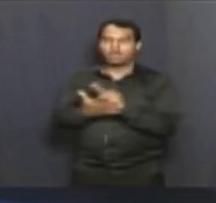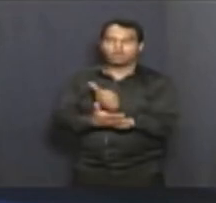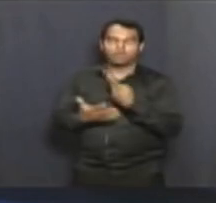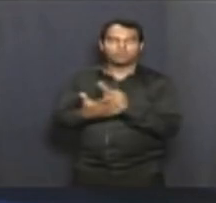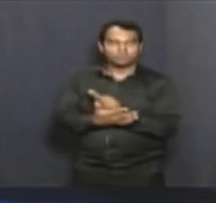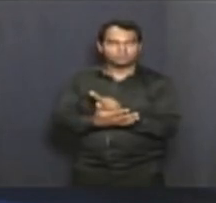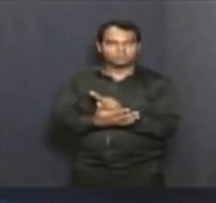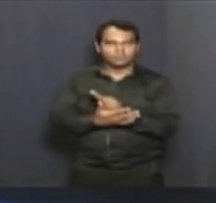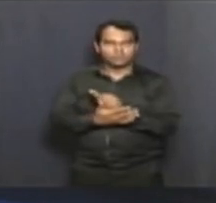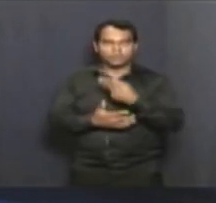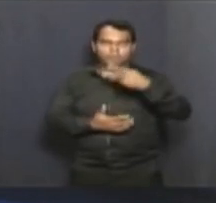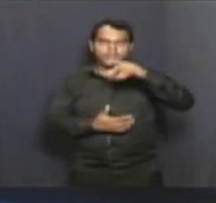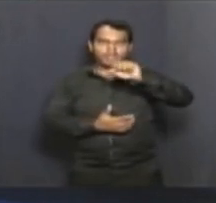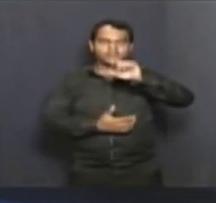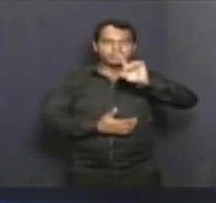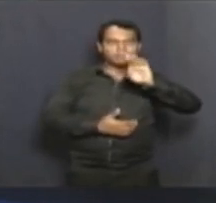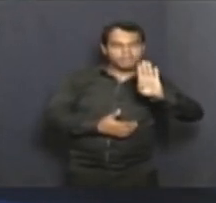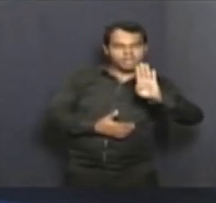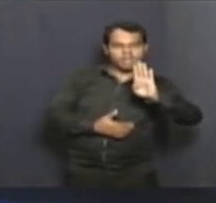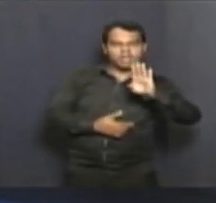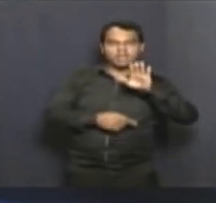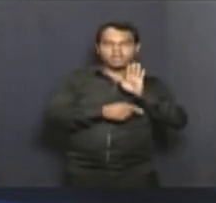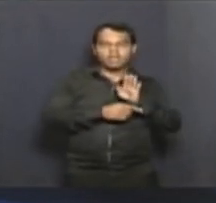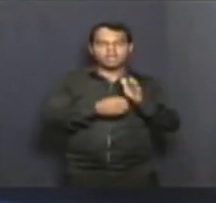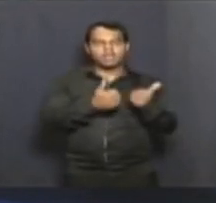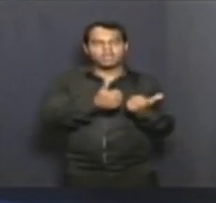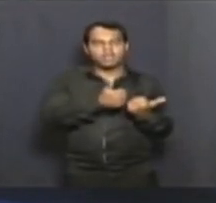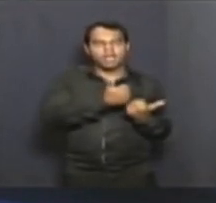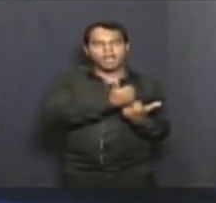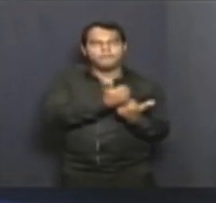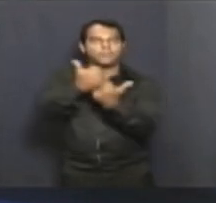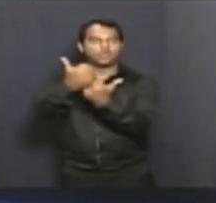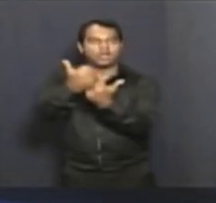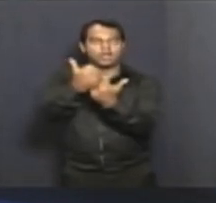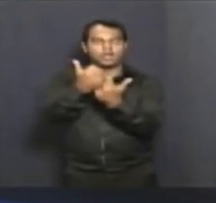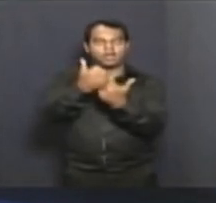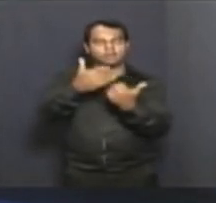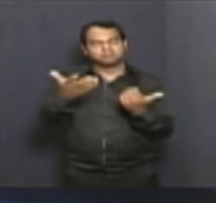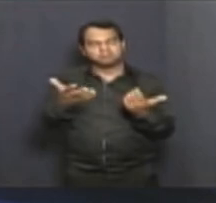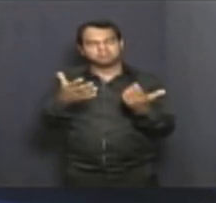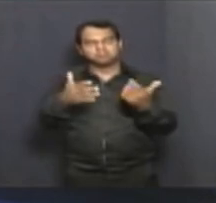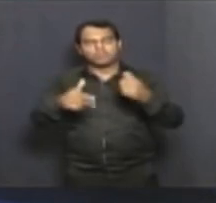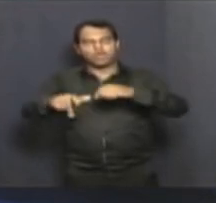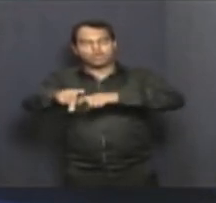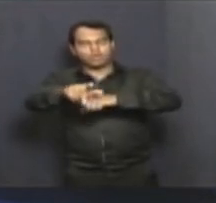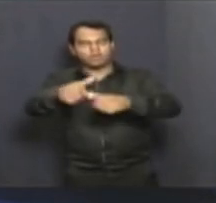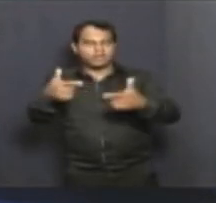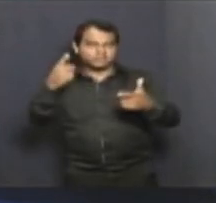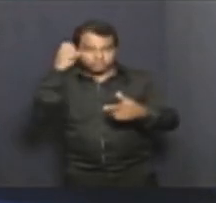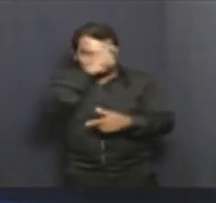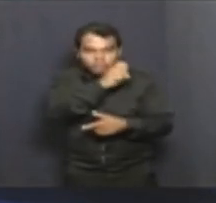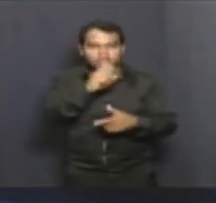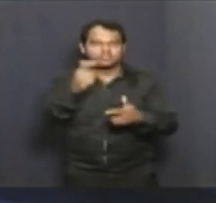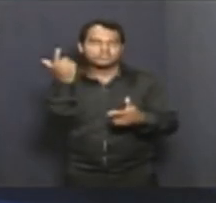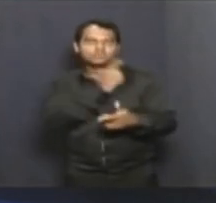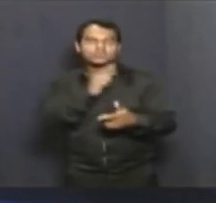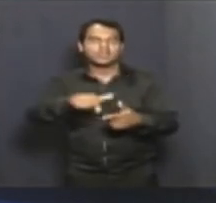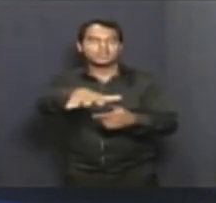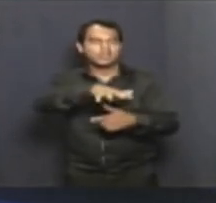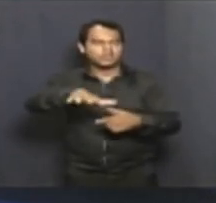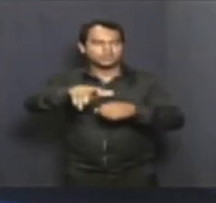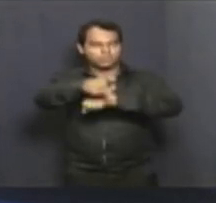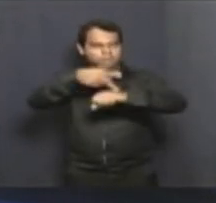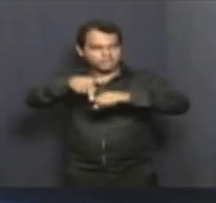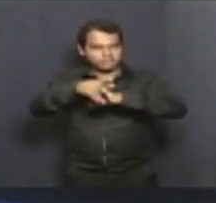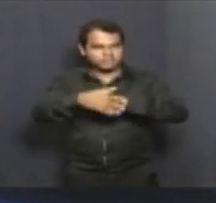do psdb em ter apoiado essa questão no nosso país a dificuldade que nós estamos enfrentando ou seja são